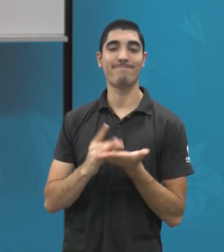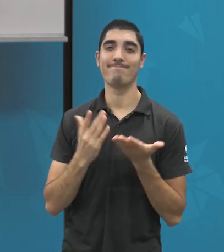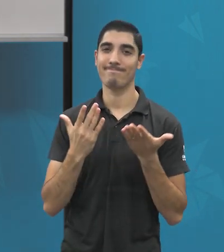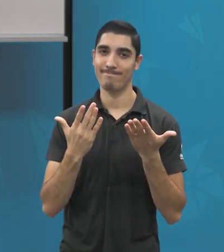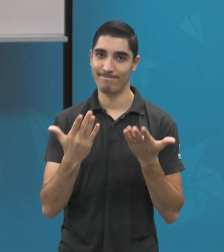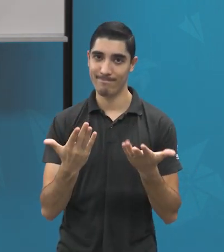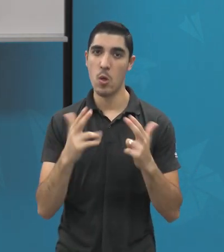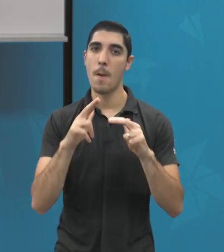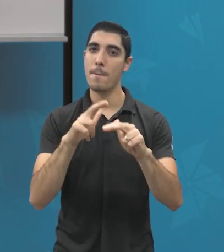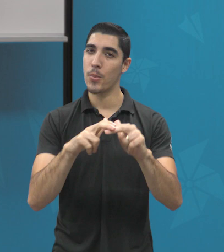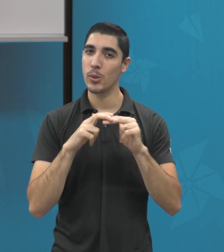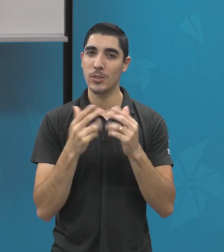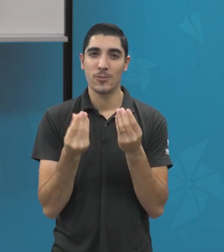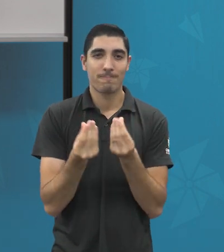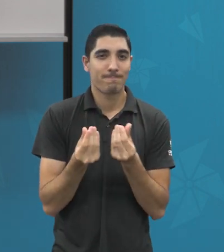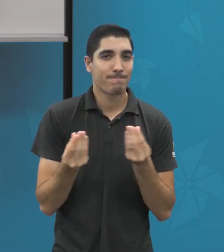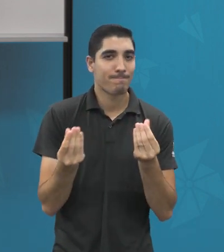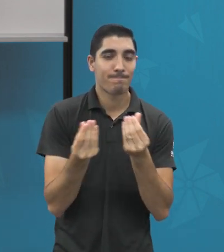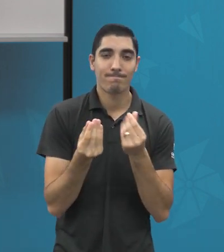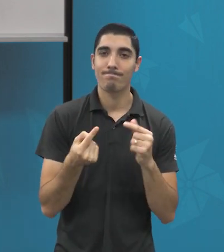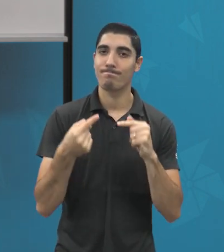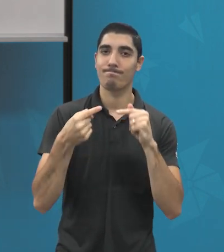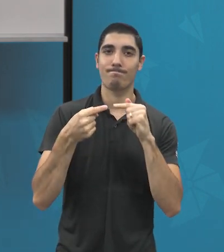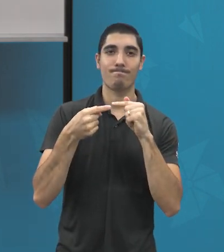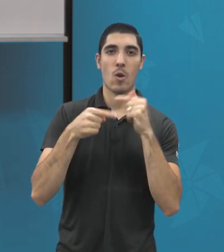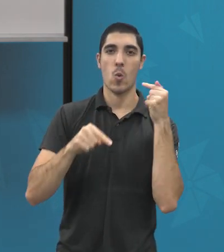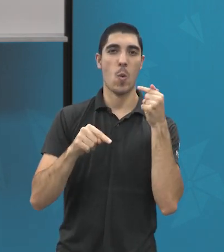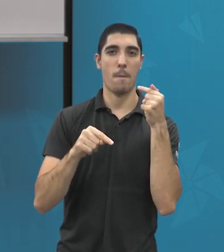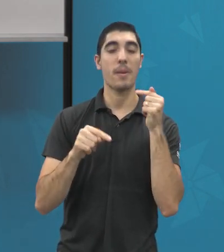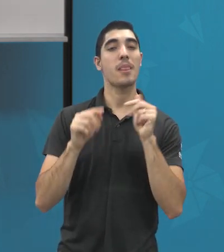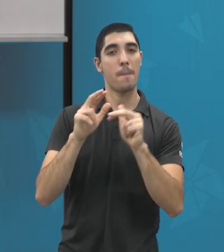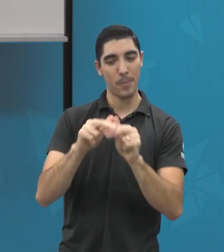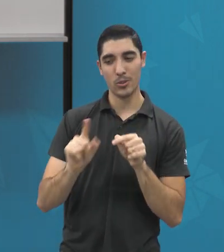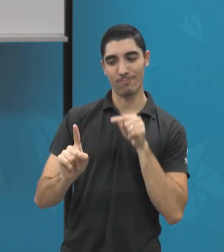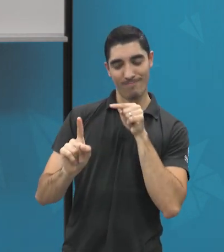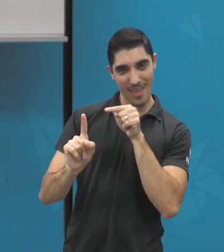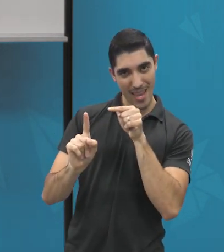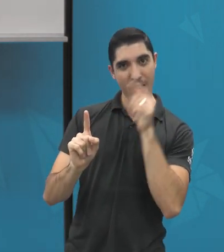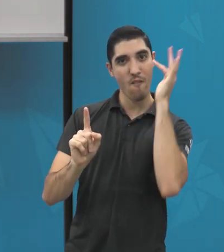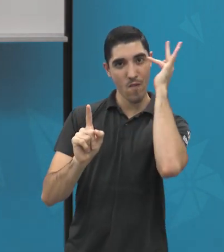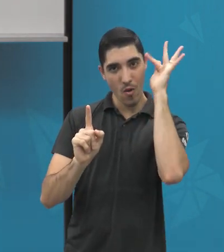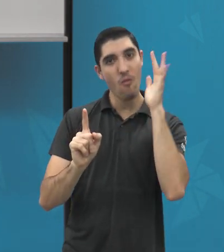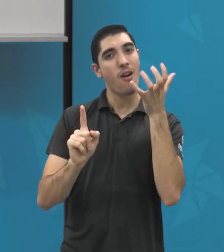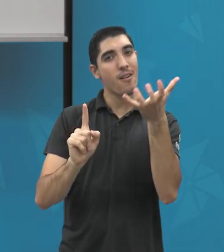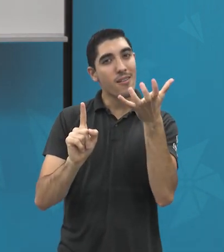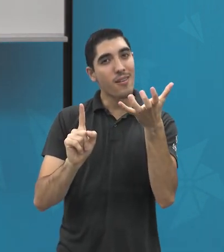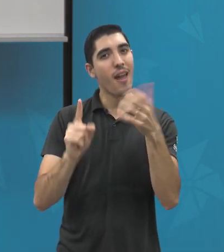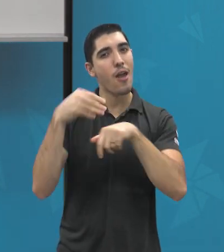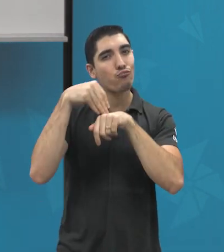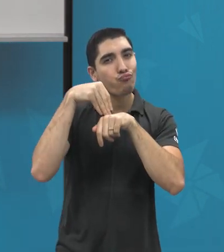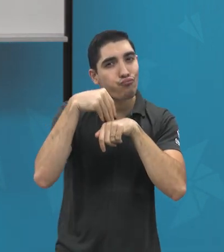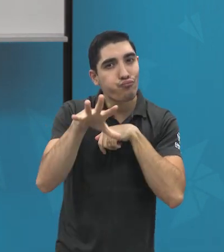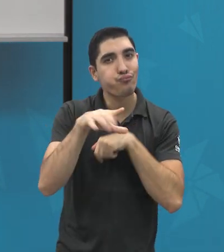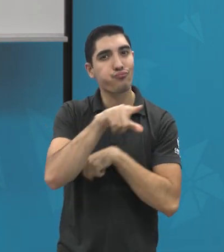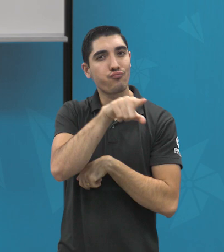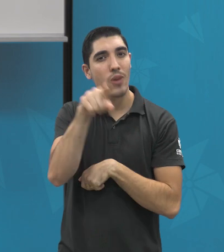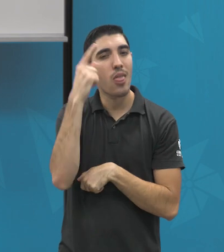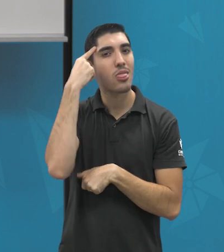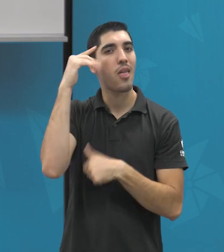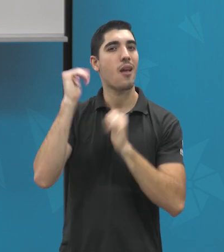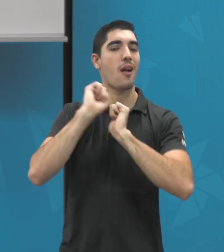crucial desse tipo de filosofia e da reflexão que o John Stuart Mill está fazendo sobre